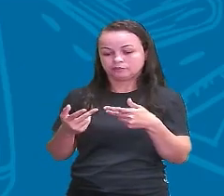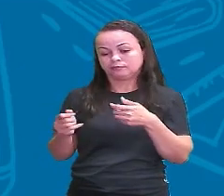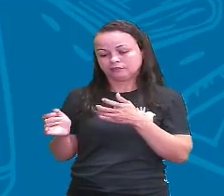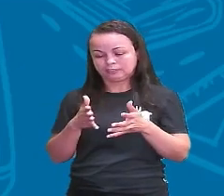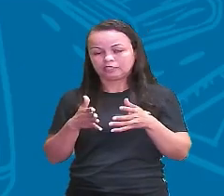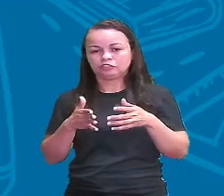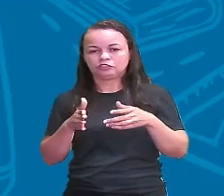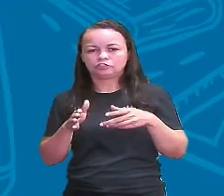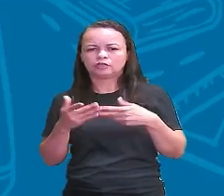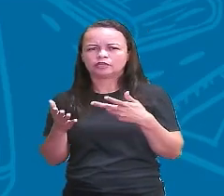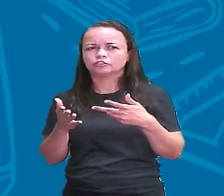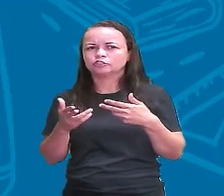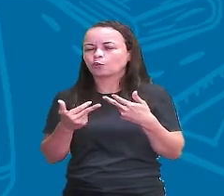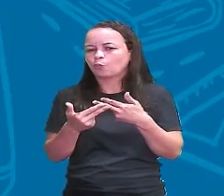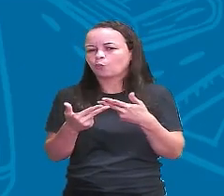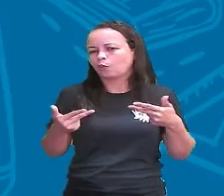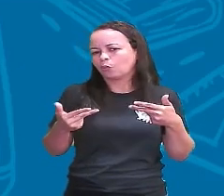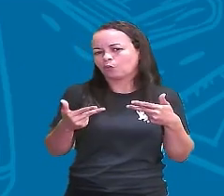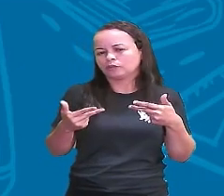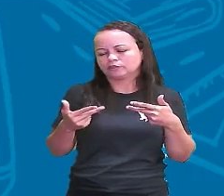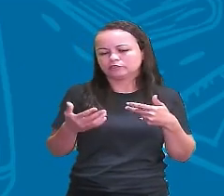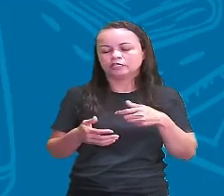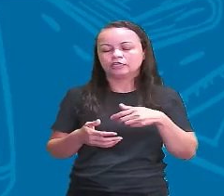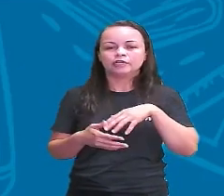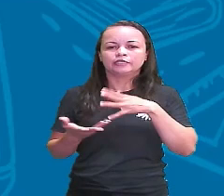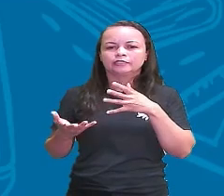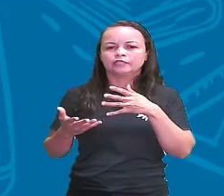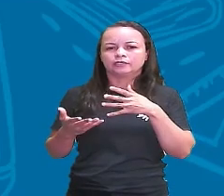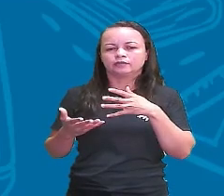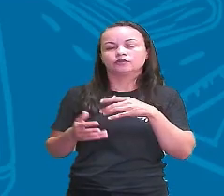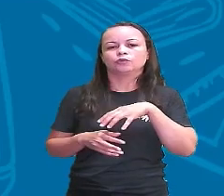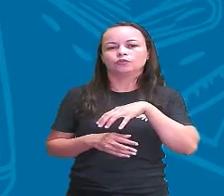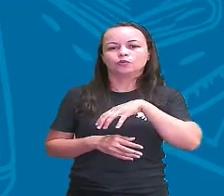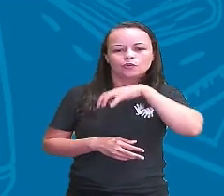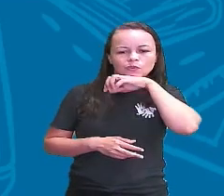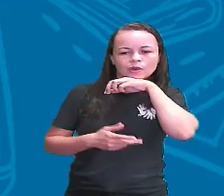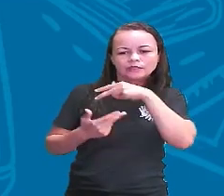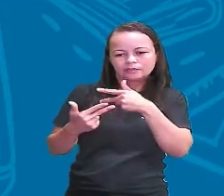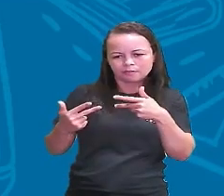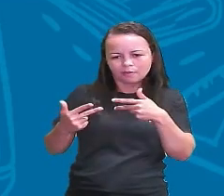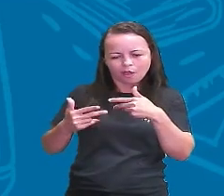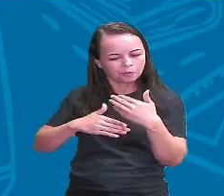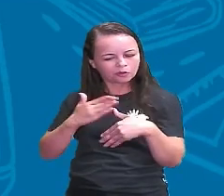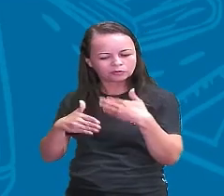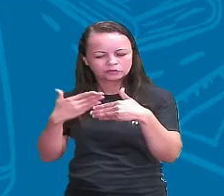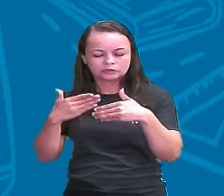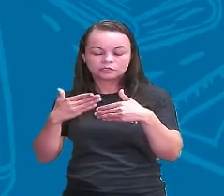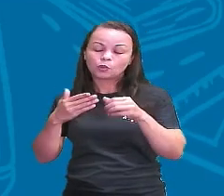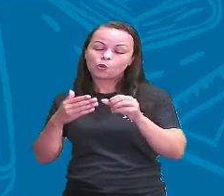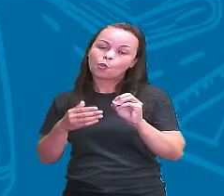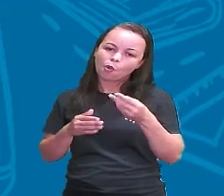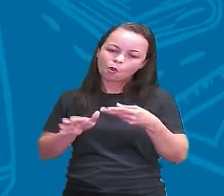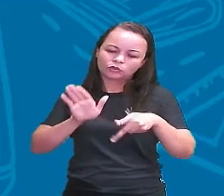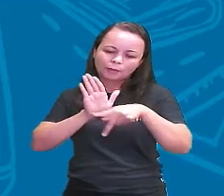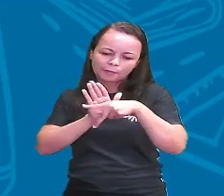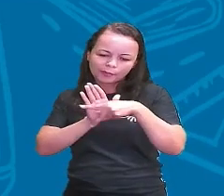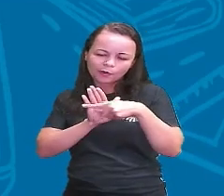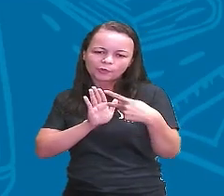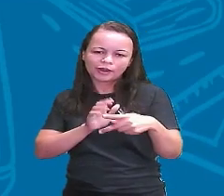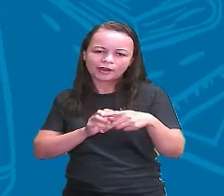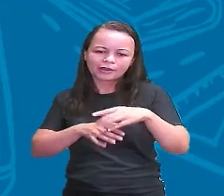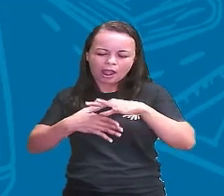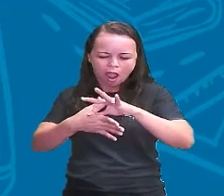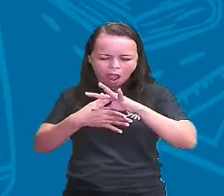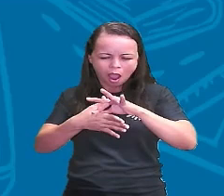de produtos, de coisas que o animal produziu, ou seja, propriamente da própria carne do animal, do